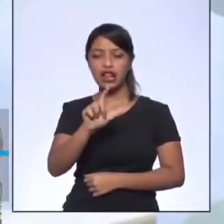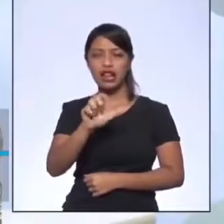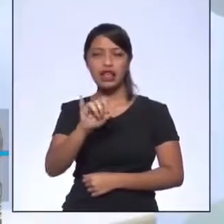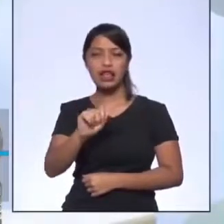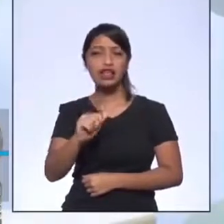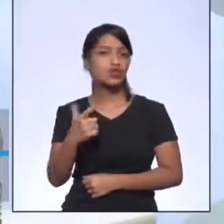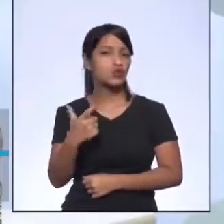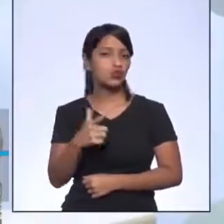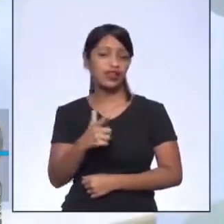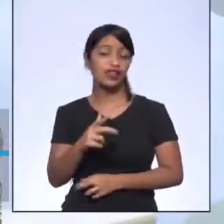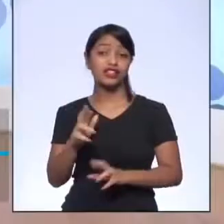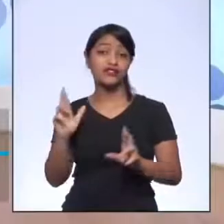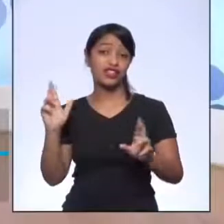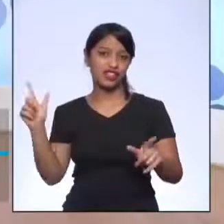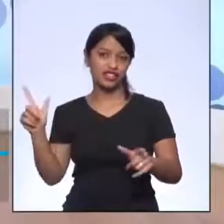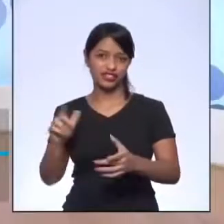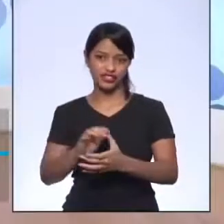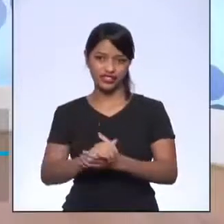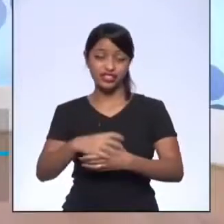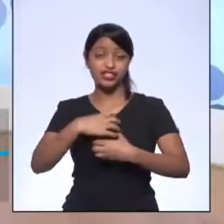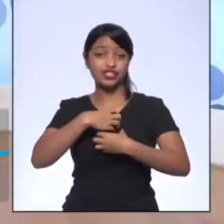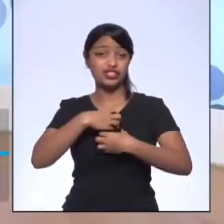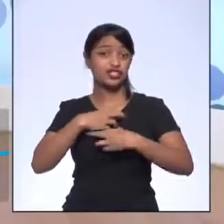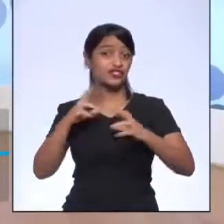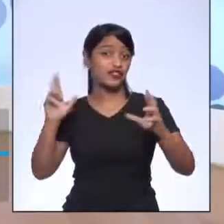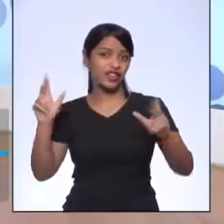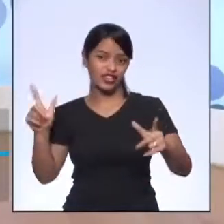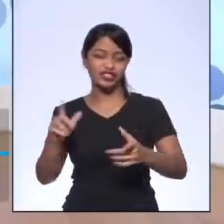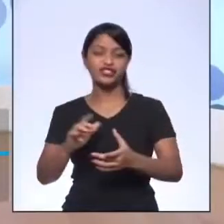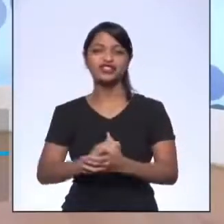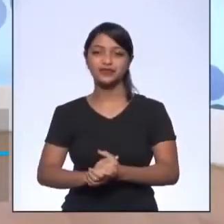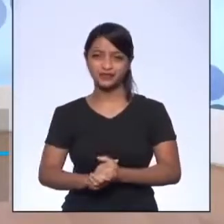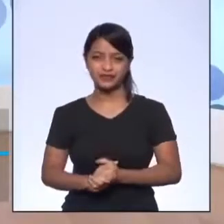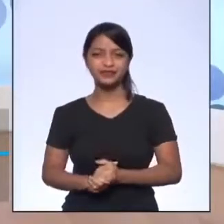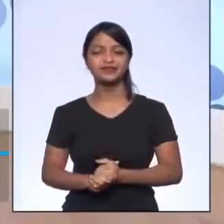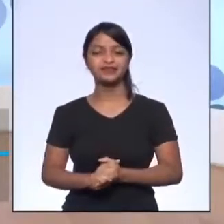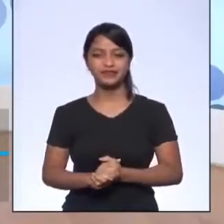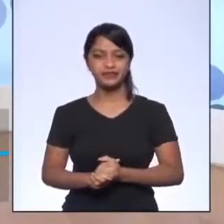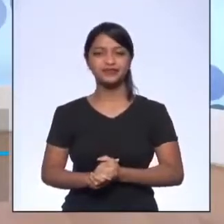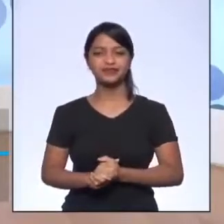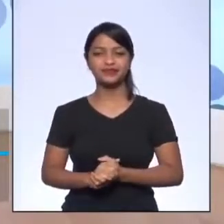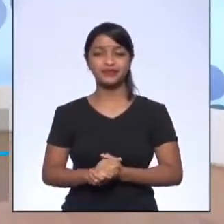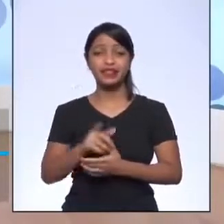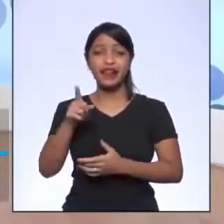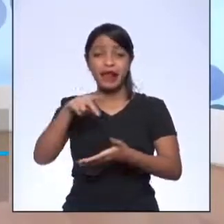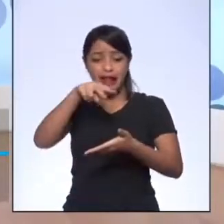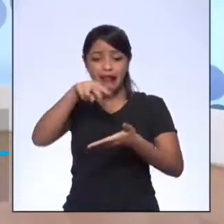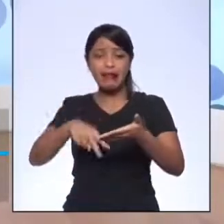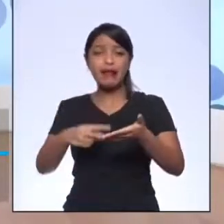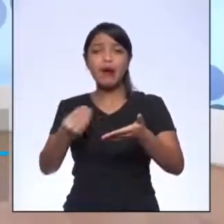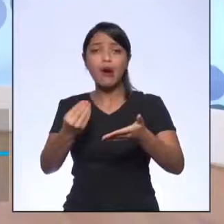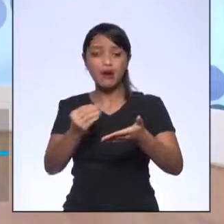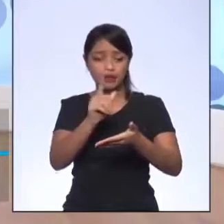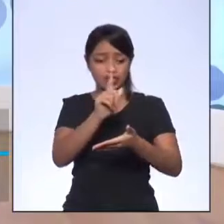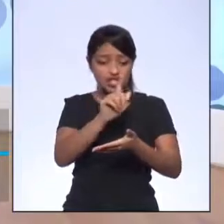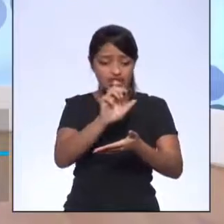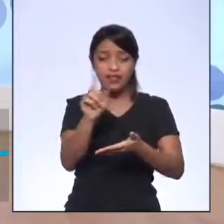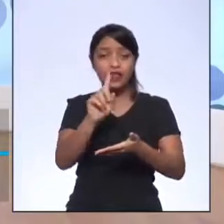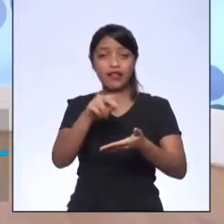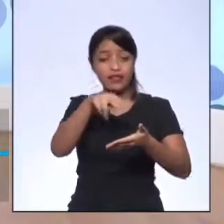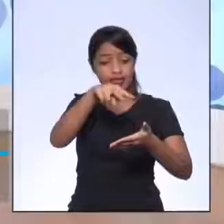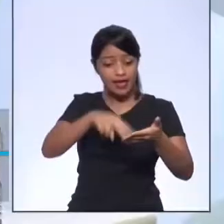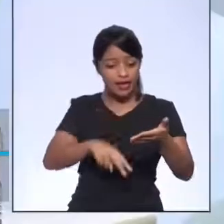go, gu. Então por isso nós falamos genos e não genos. E não genos. Então, sempre é o ga, ge, gi, go, gu